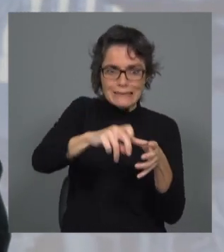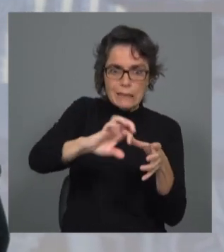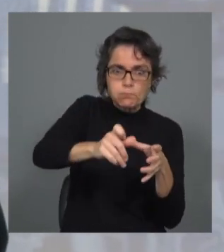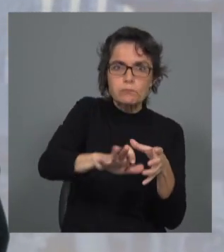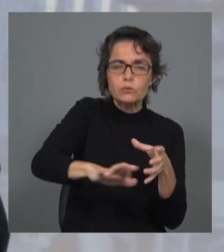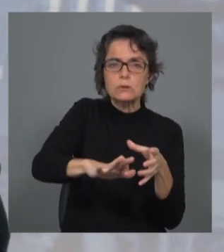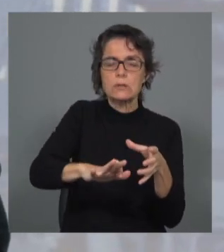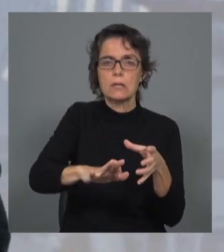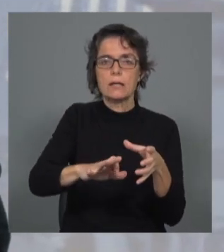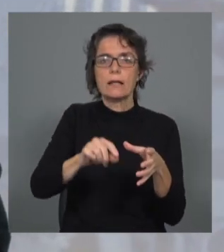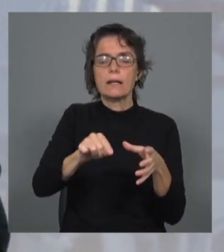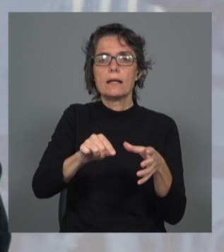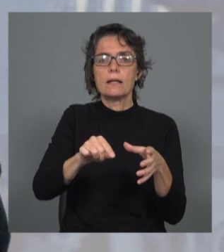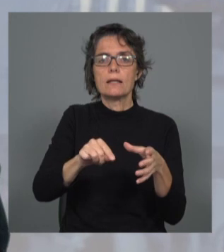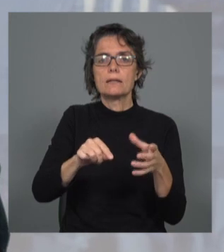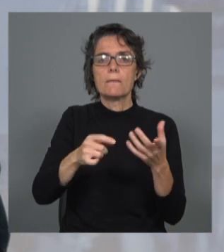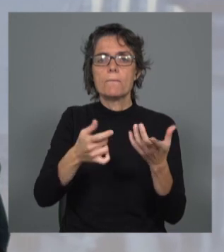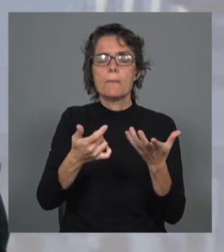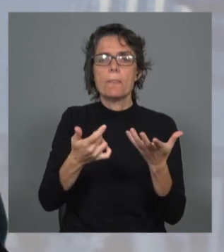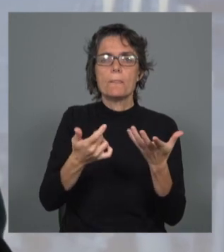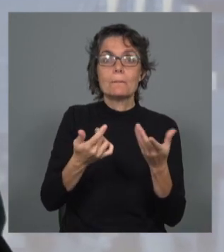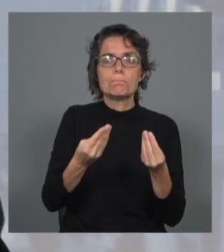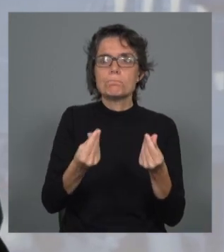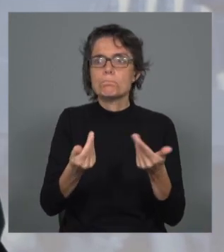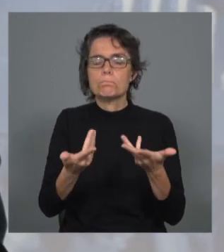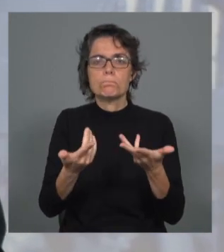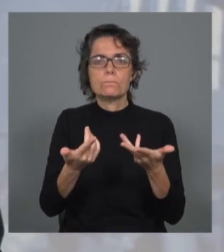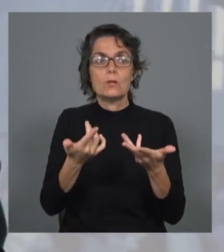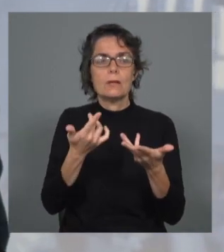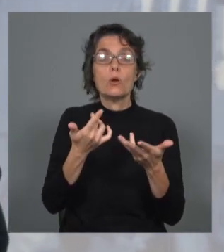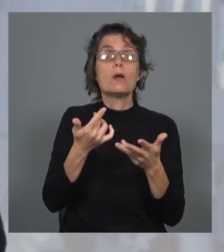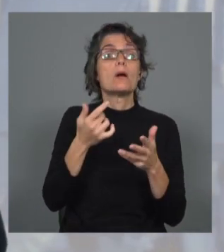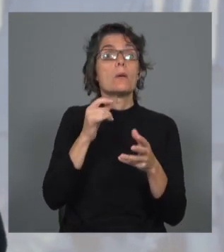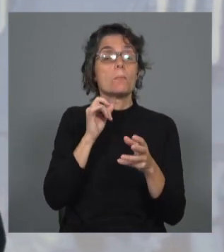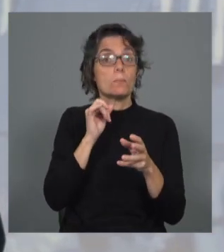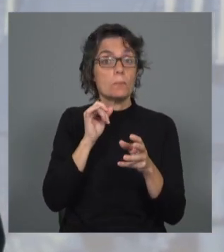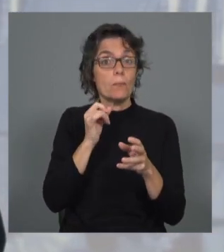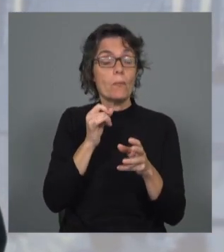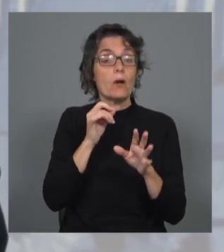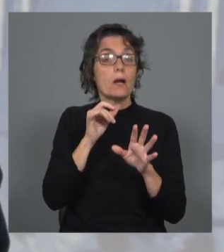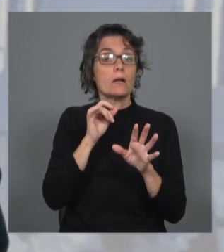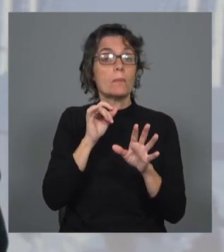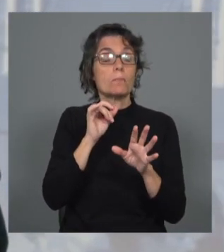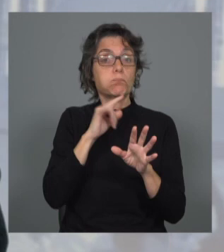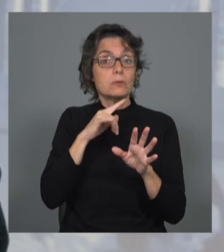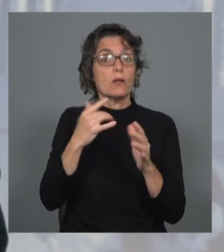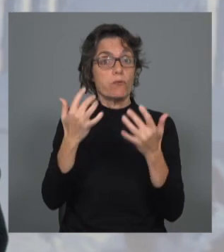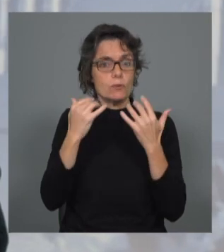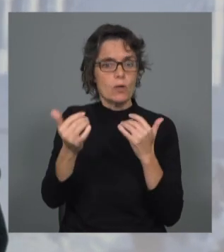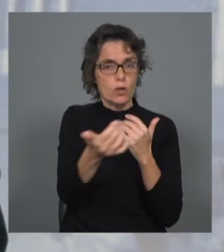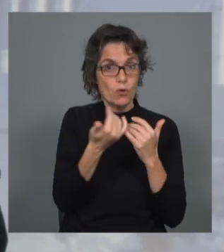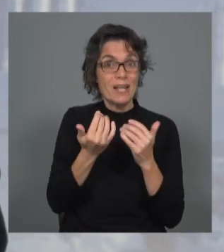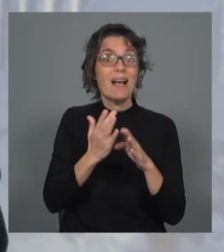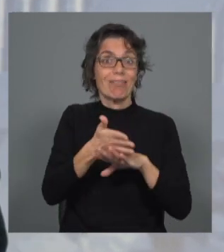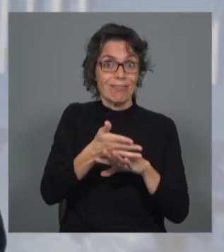de origem, das suas raízes, encontraram na imprensa regional essa informação e